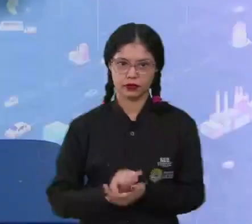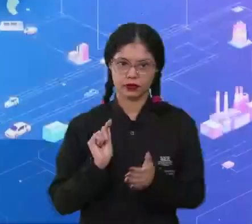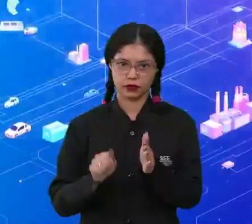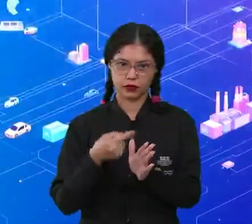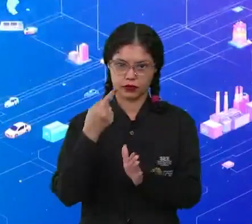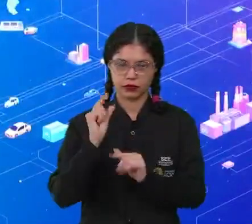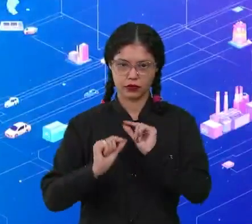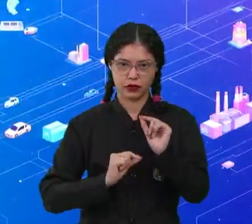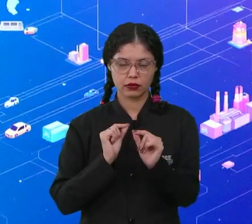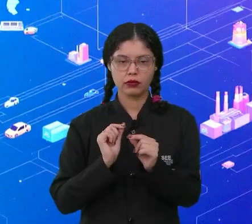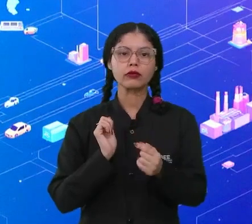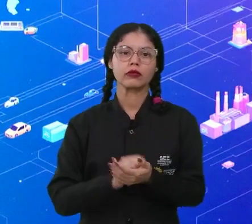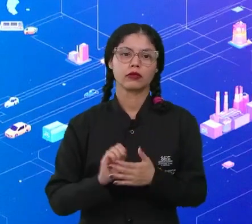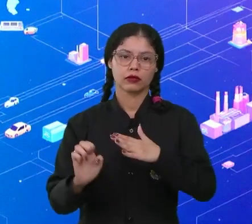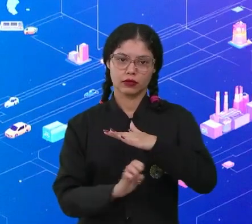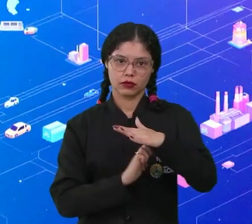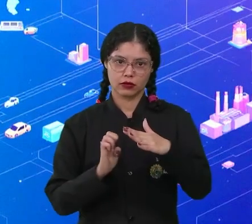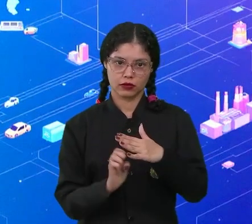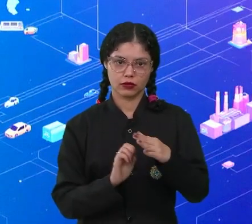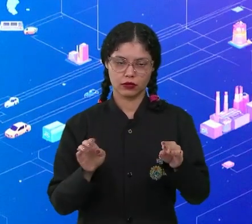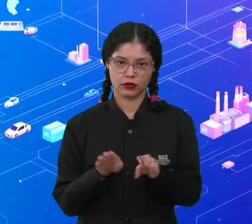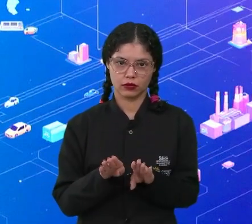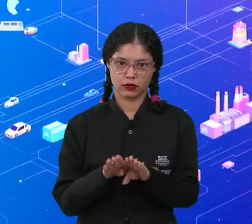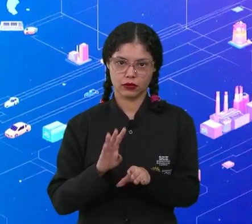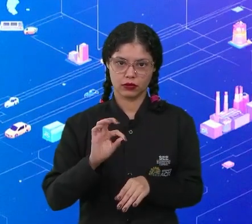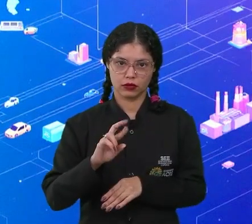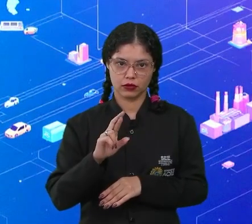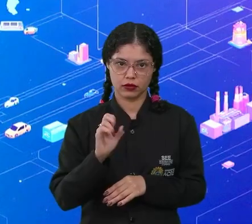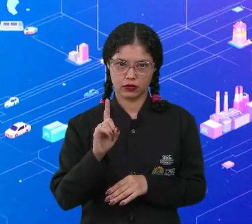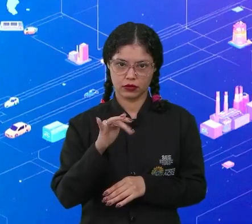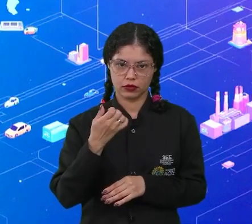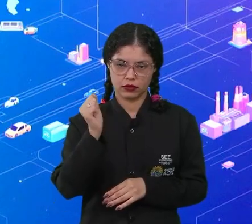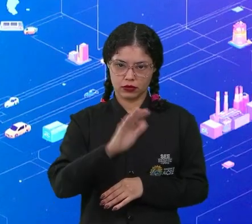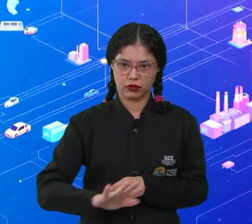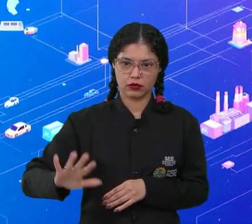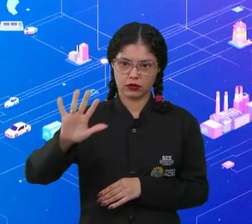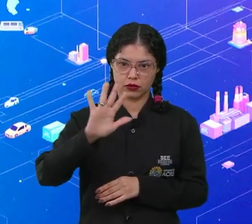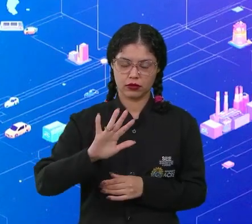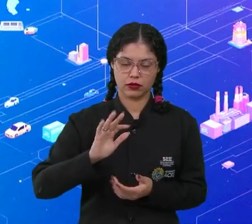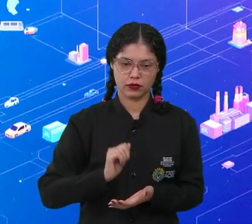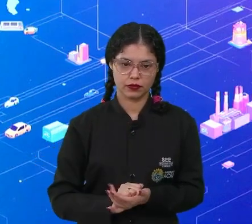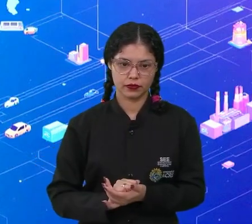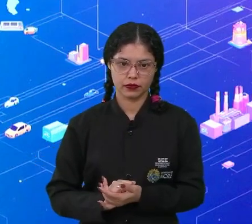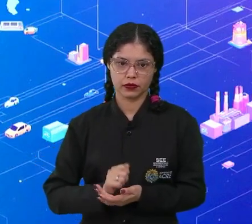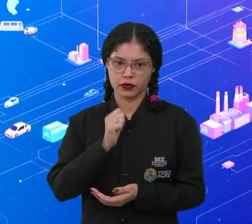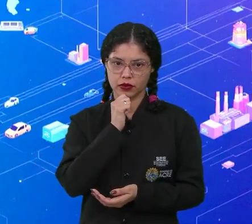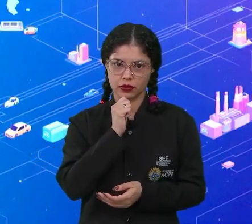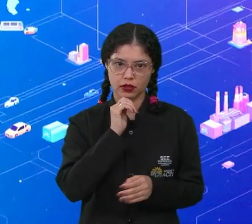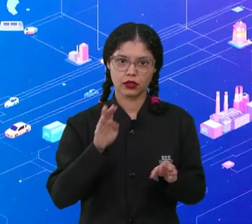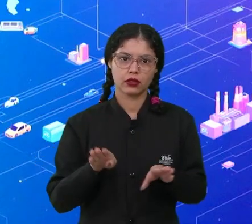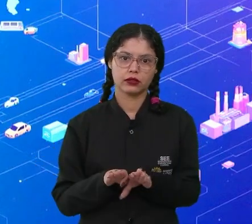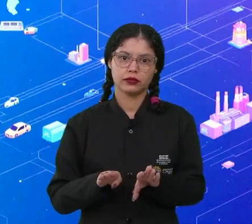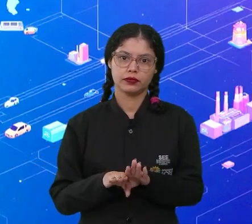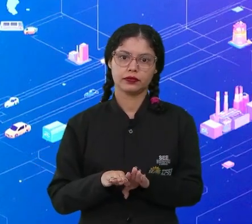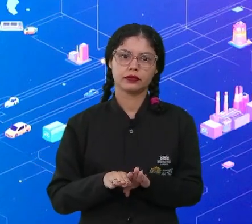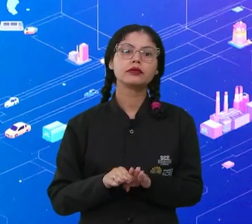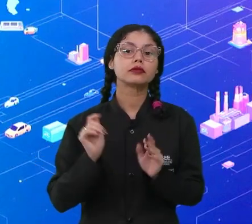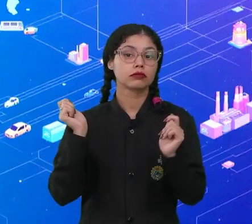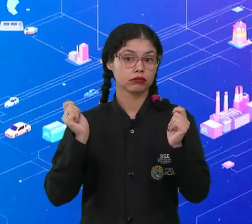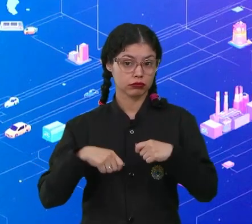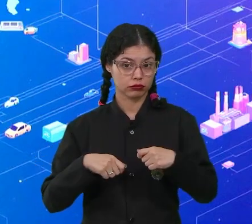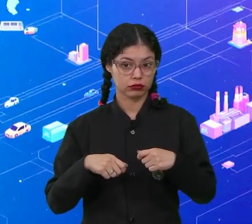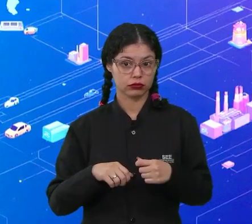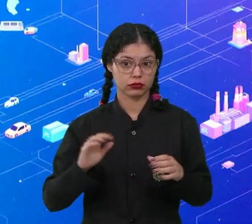Primeiro, pessoal, as empresas transnacionais, elas são agentes centrais da globalização,